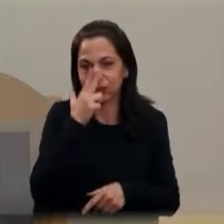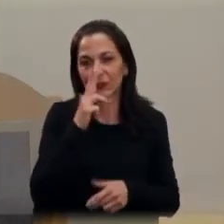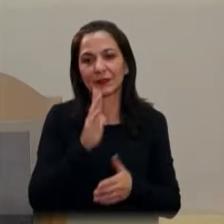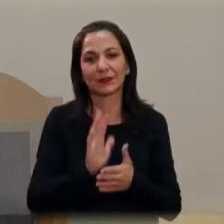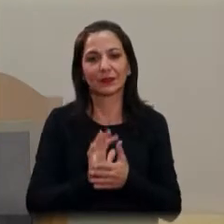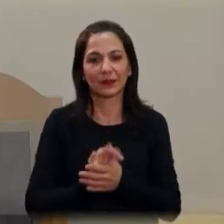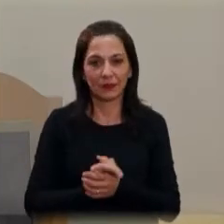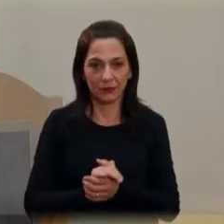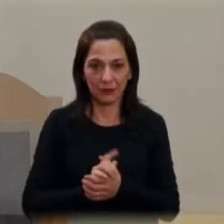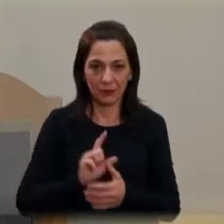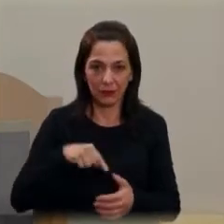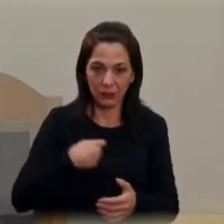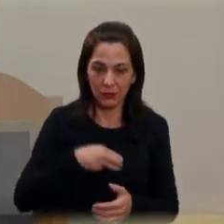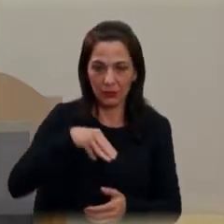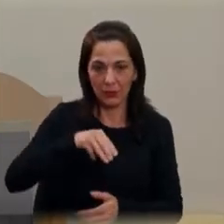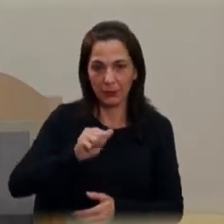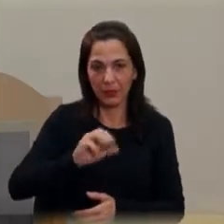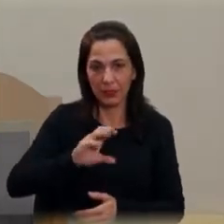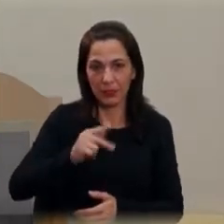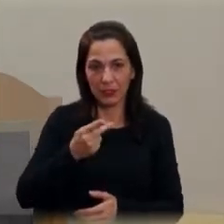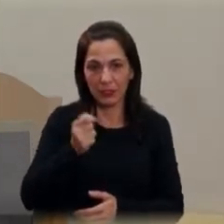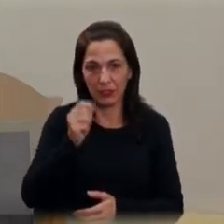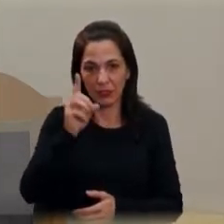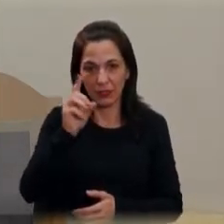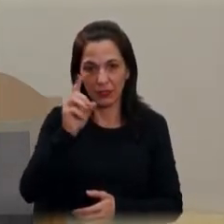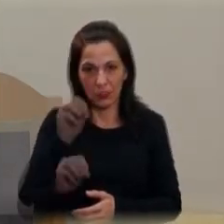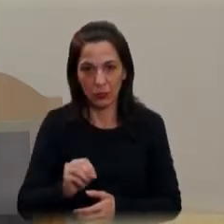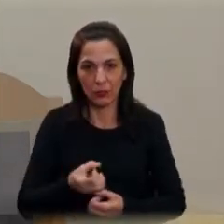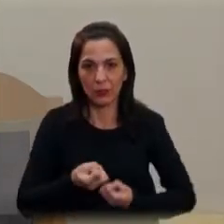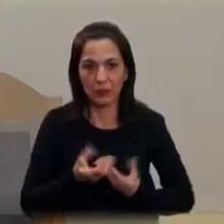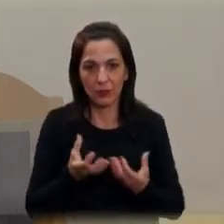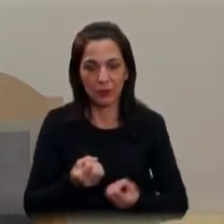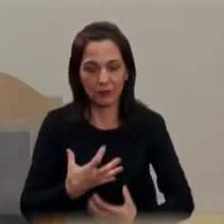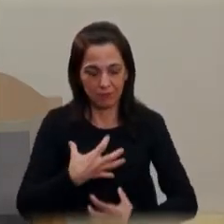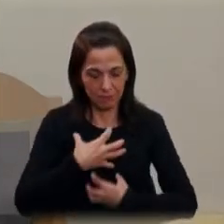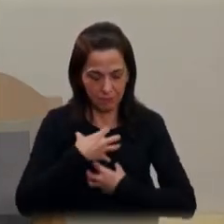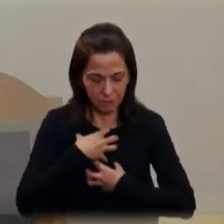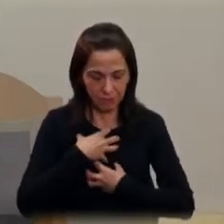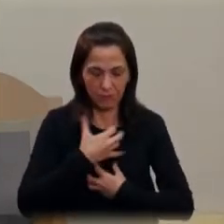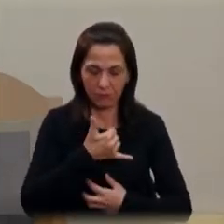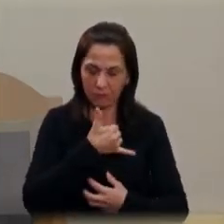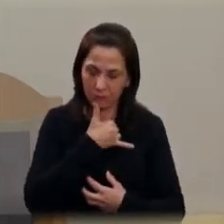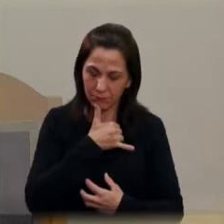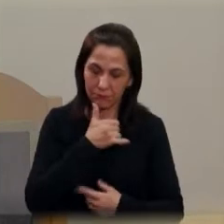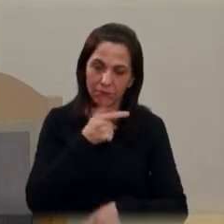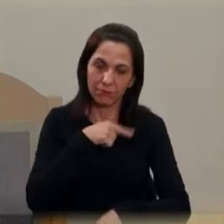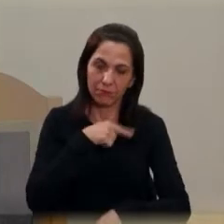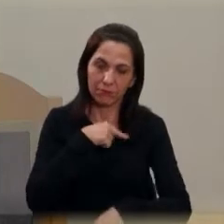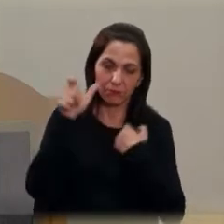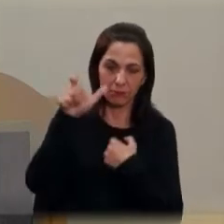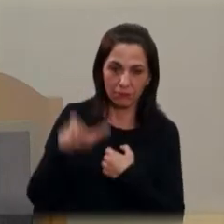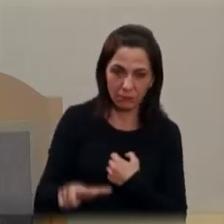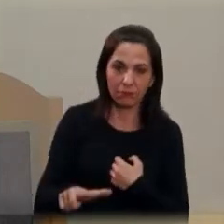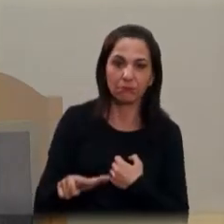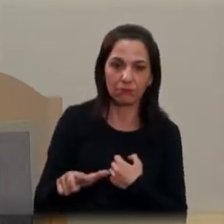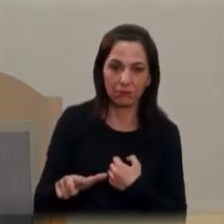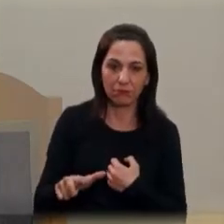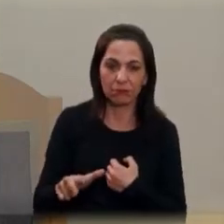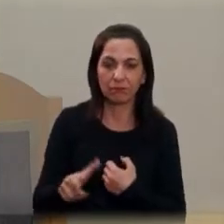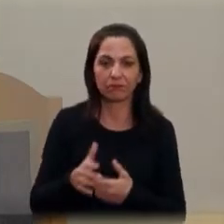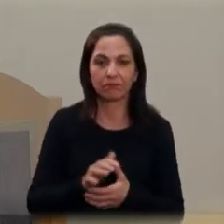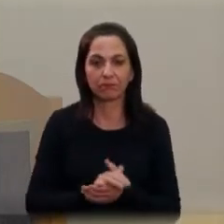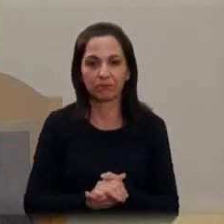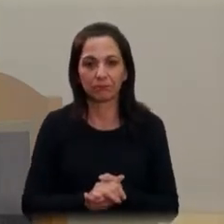os Machados, aqui, estamos externando aí a toda a família, externando nossos sentimentos pelo falecimento aí inesperado desse grande